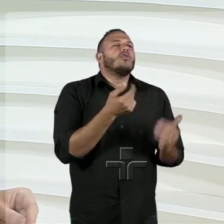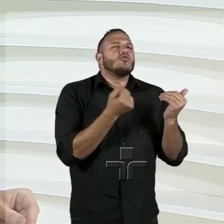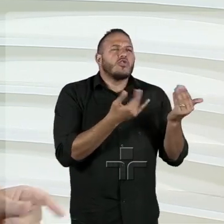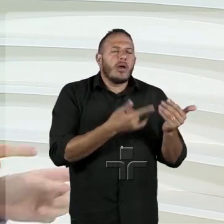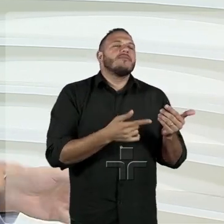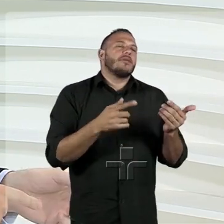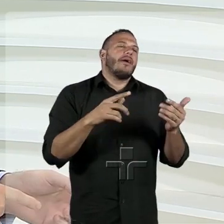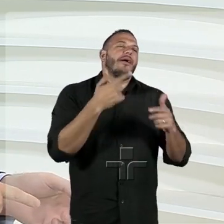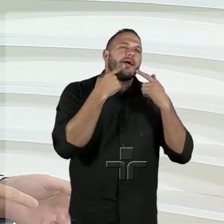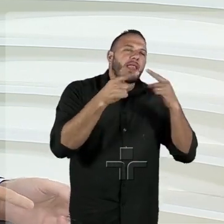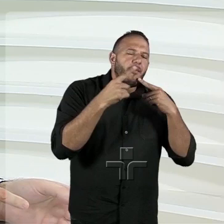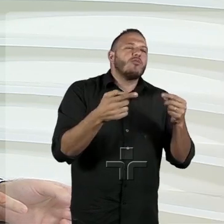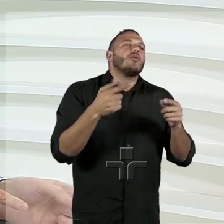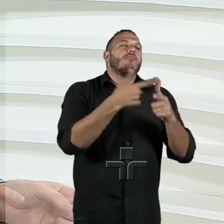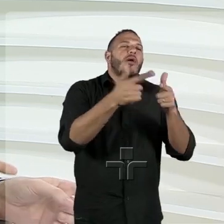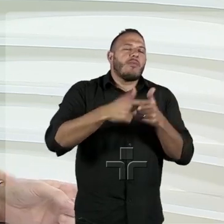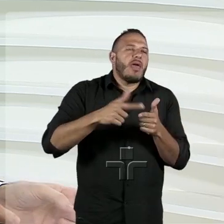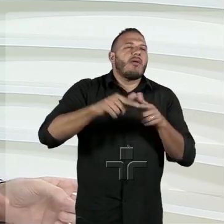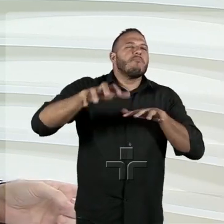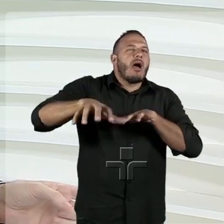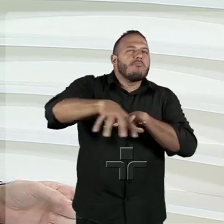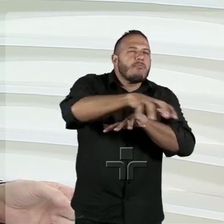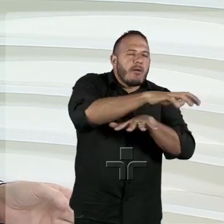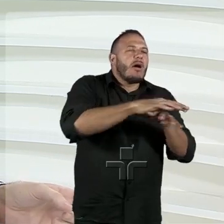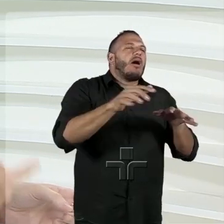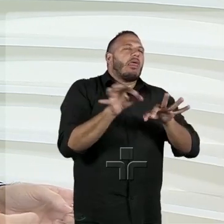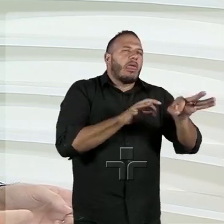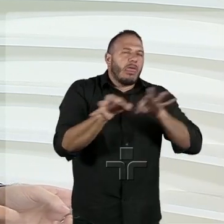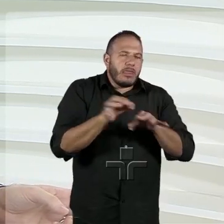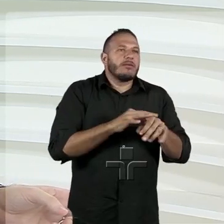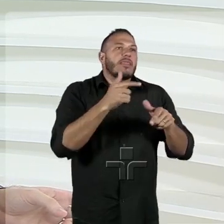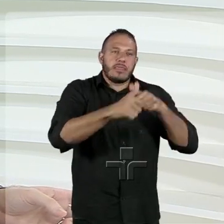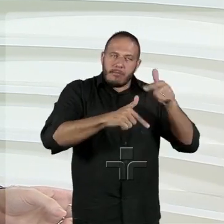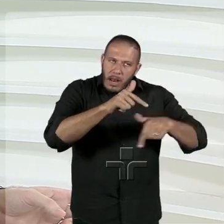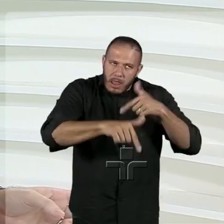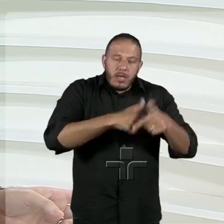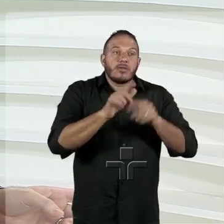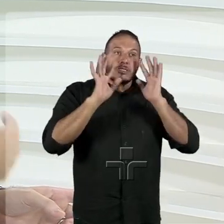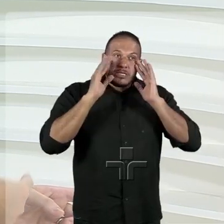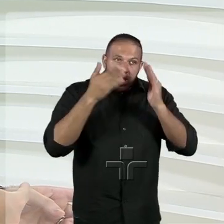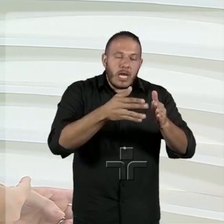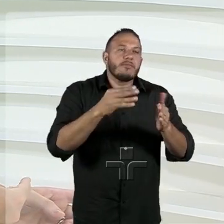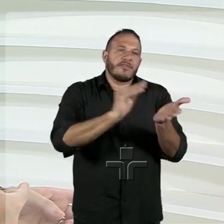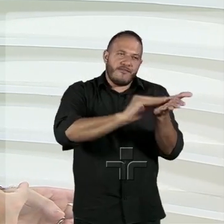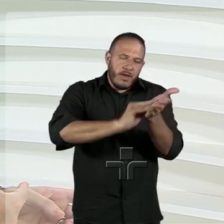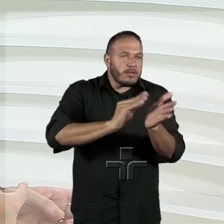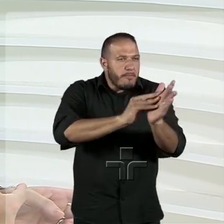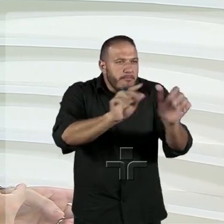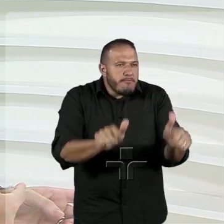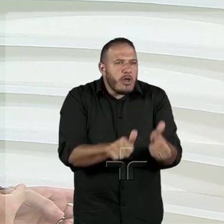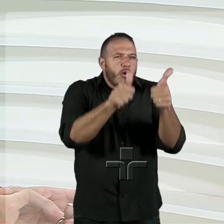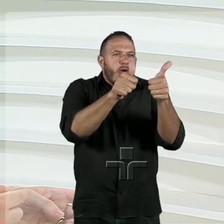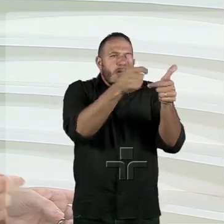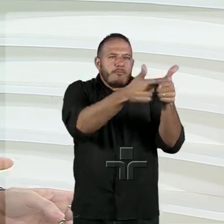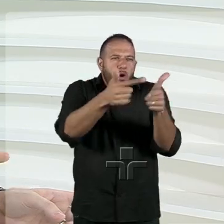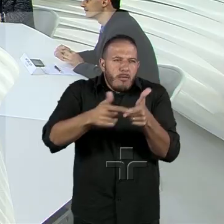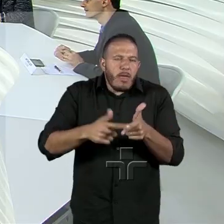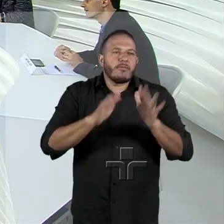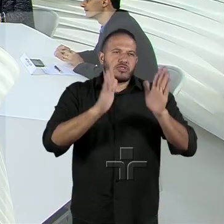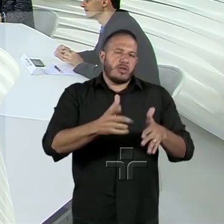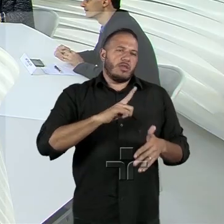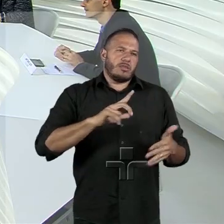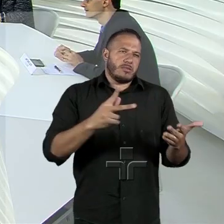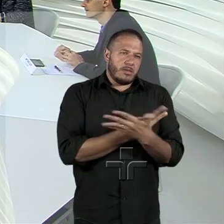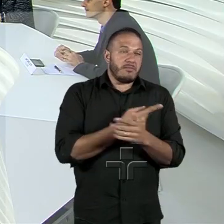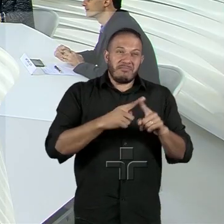problema de infraestrutura. A gente está trabalhando muito sério para isso, para a gente melhorar os tantos problemas que nós temos na nossa rede, Góes.